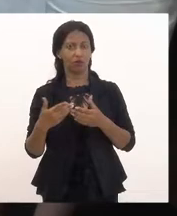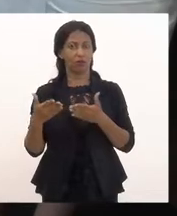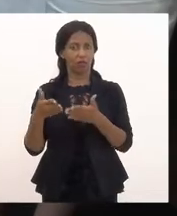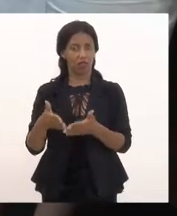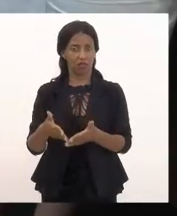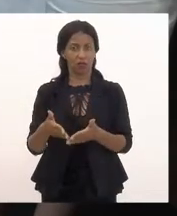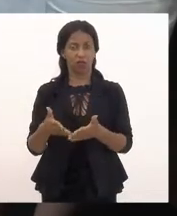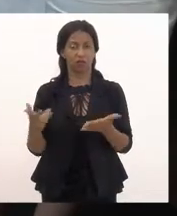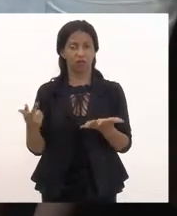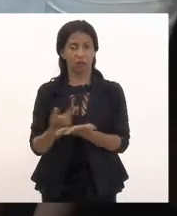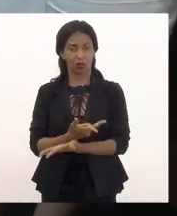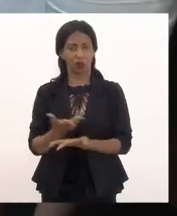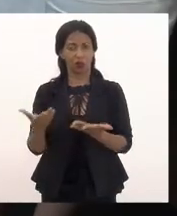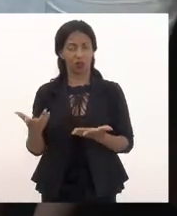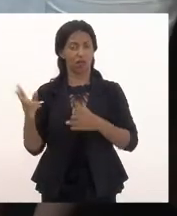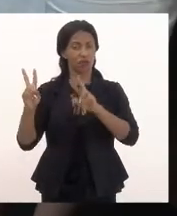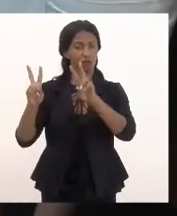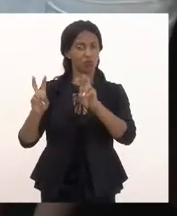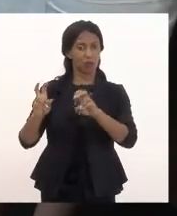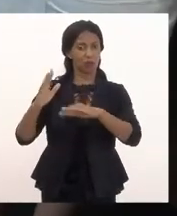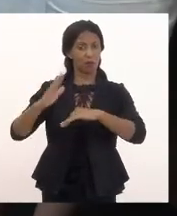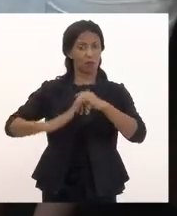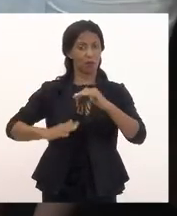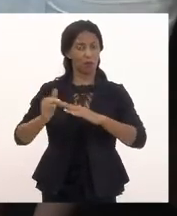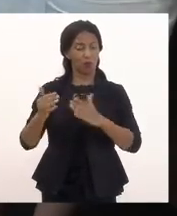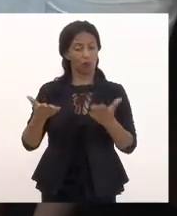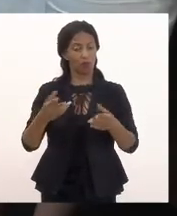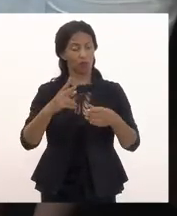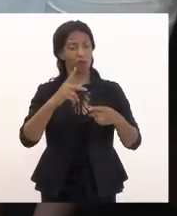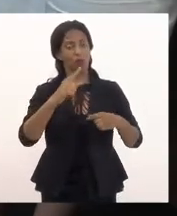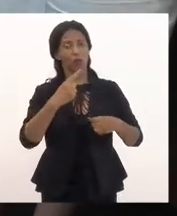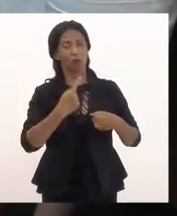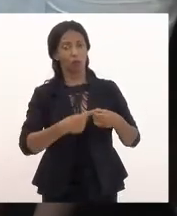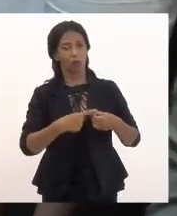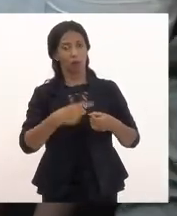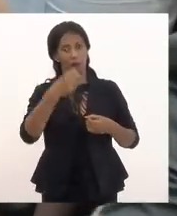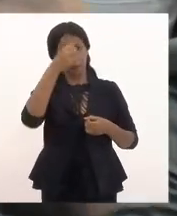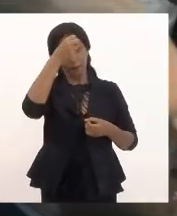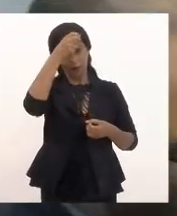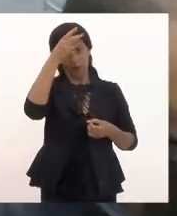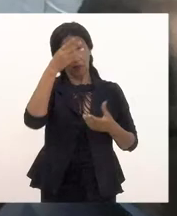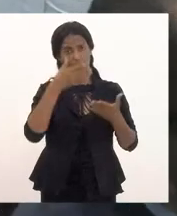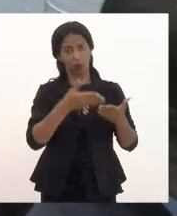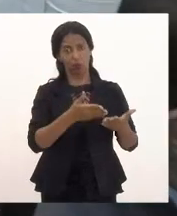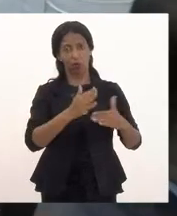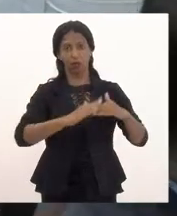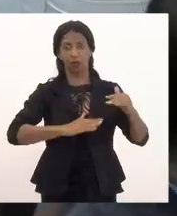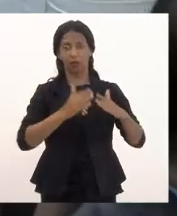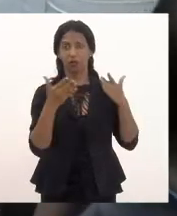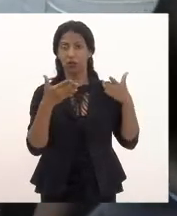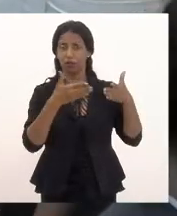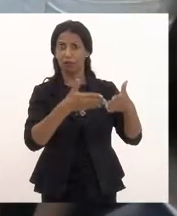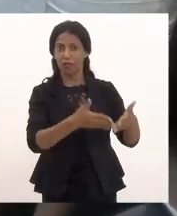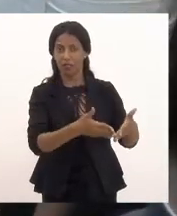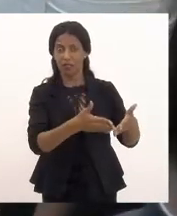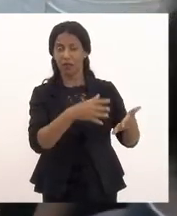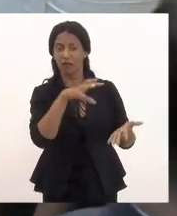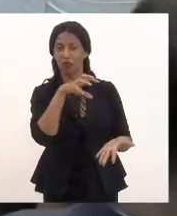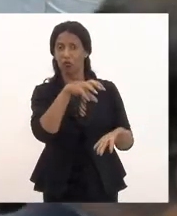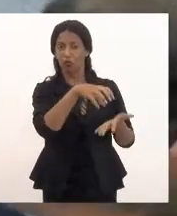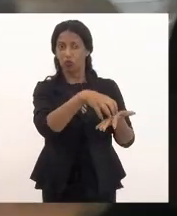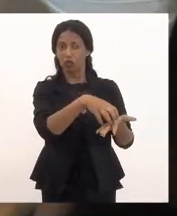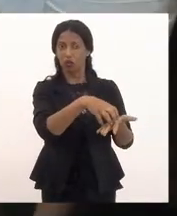este caso. Esta é uma matéria de competência municipal em geral, da competência específica do setor